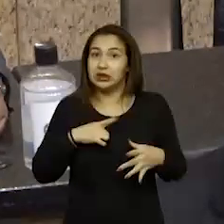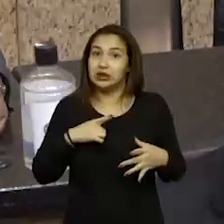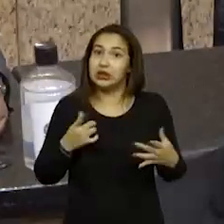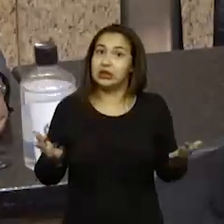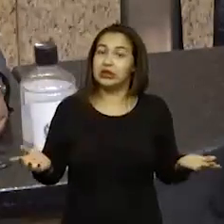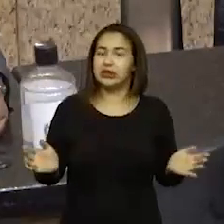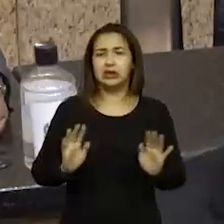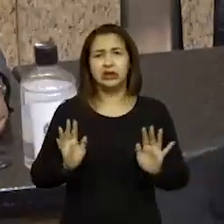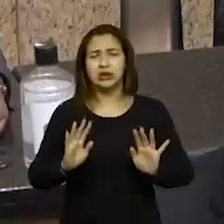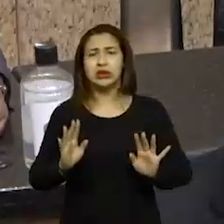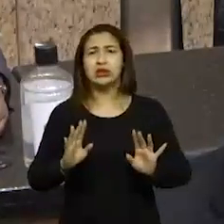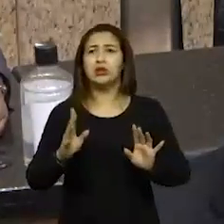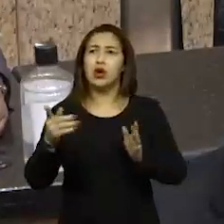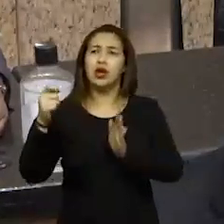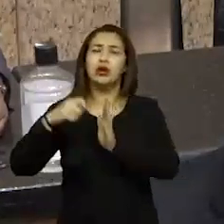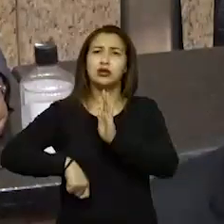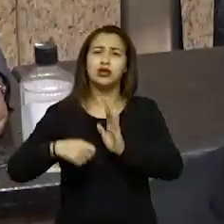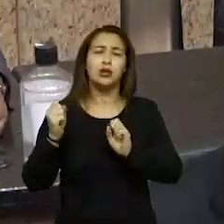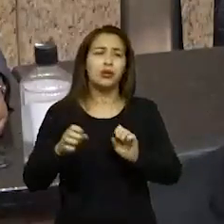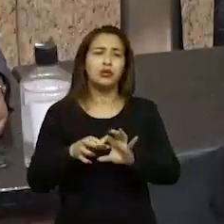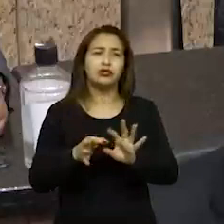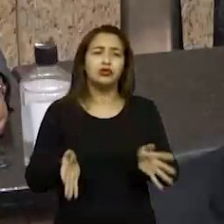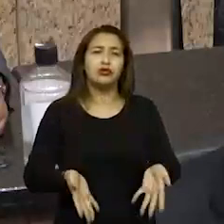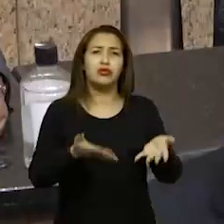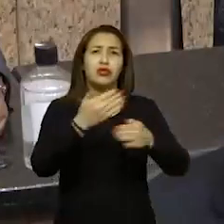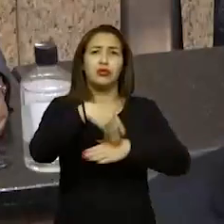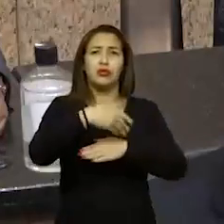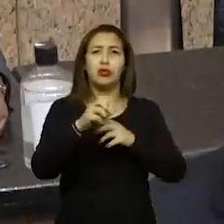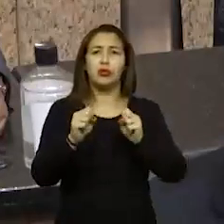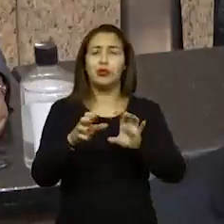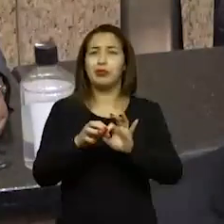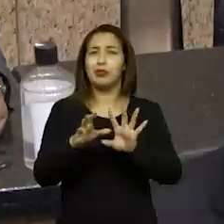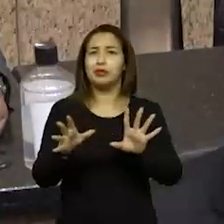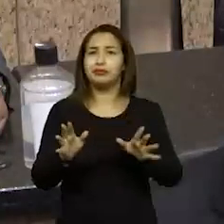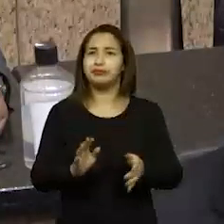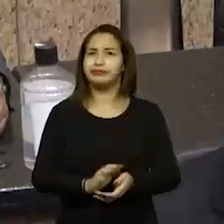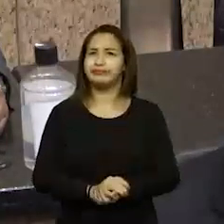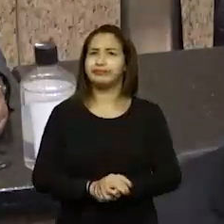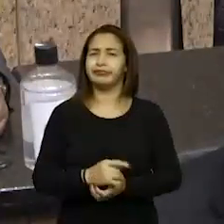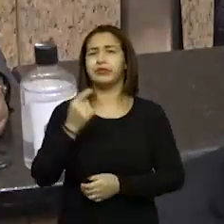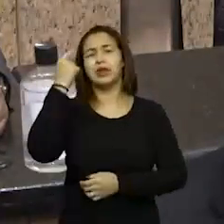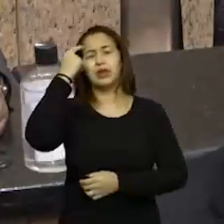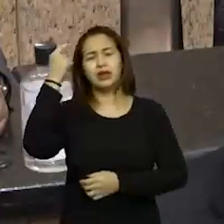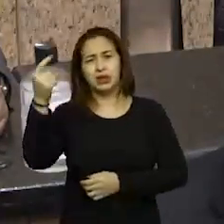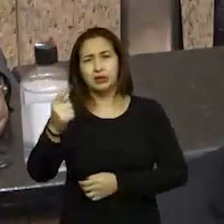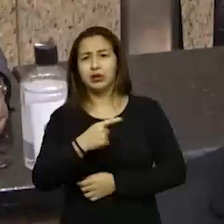vão ser colocados em liberdade para matar mais um catarinense. Então, é dever nosso, sim, lembrar